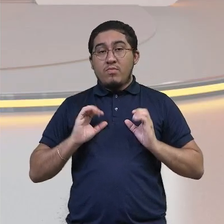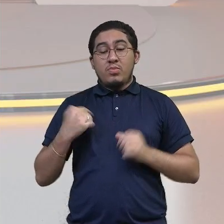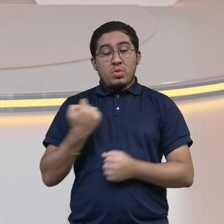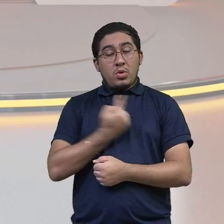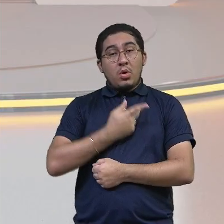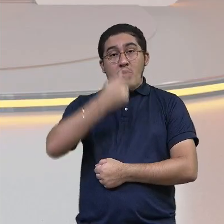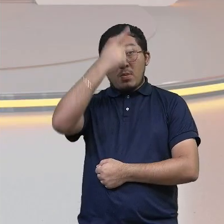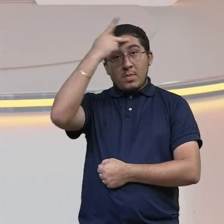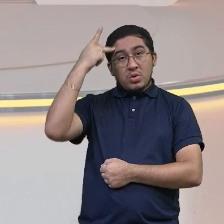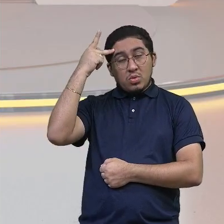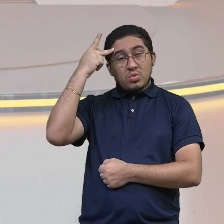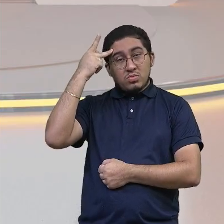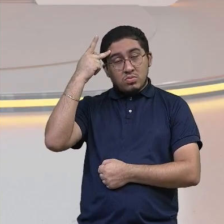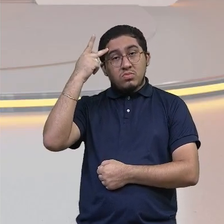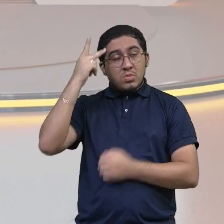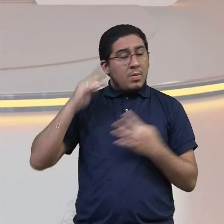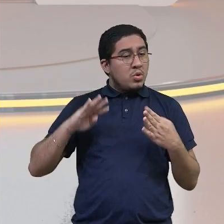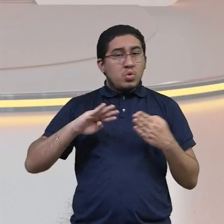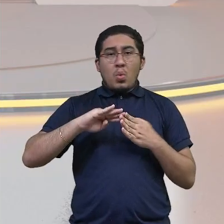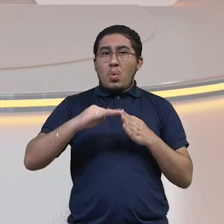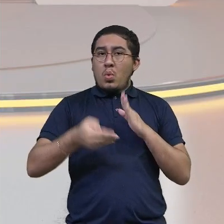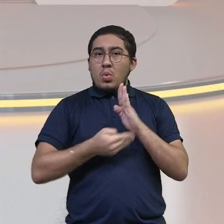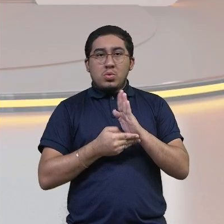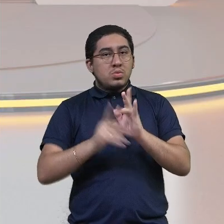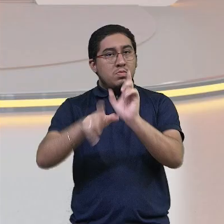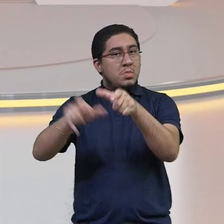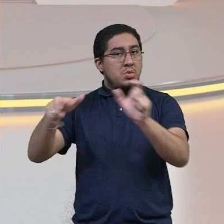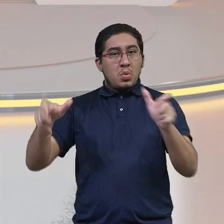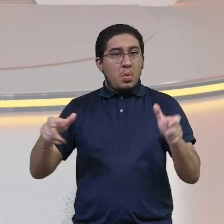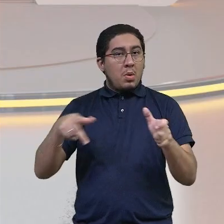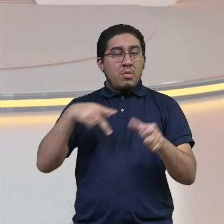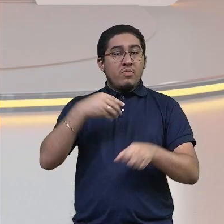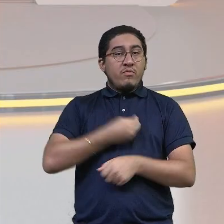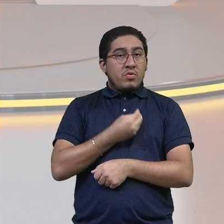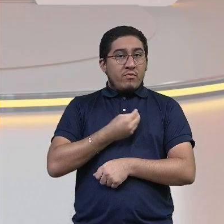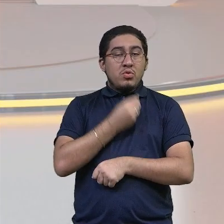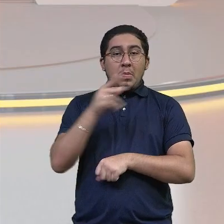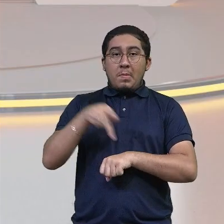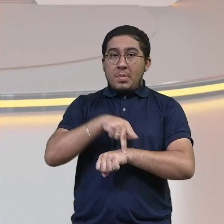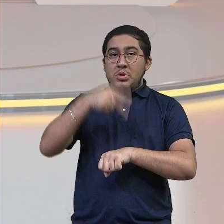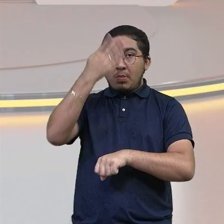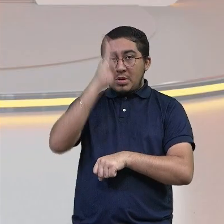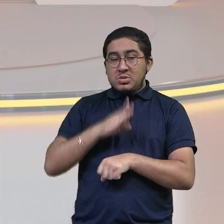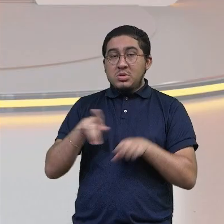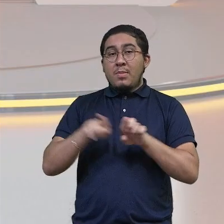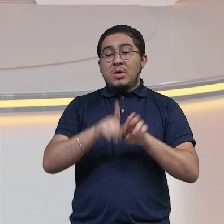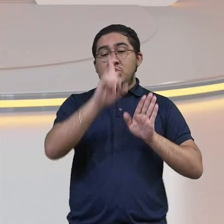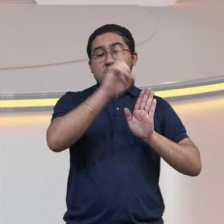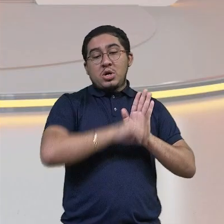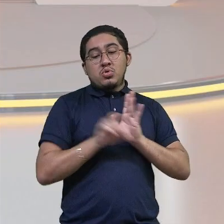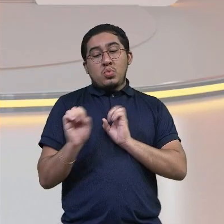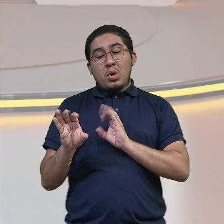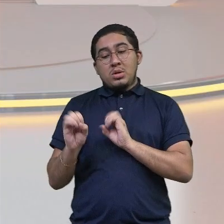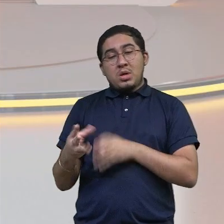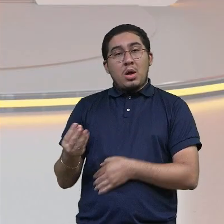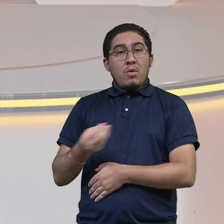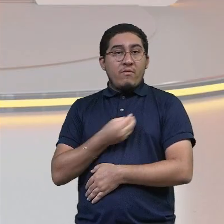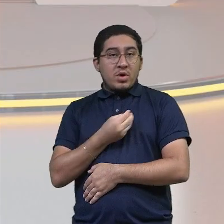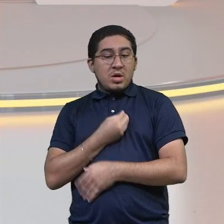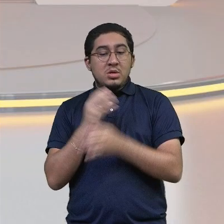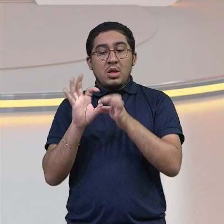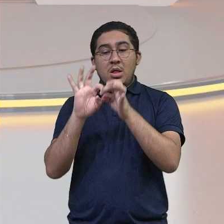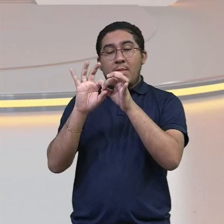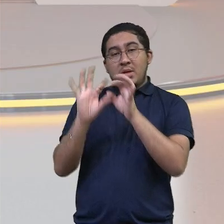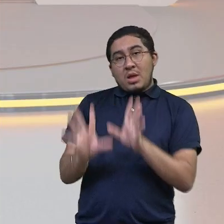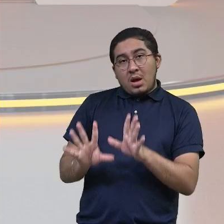pessoas comuns, na verdade, para todo brasileiro, né? A questão do direito à educação, direito à vida, direito à liberdade de